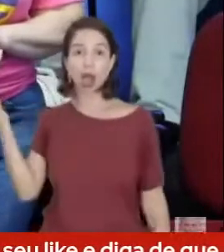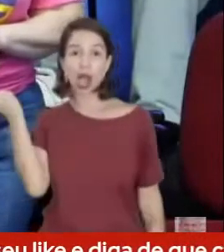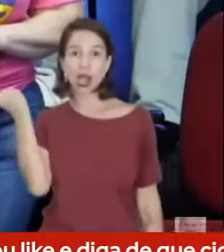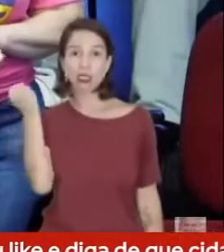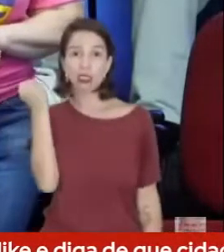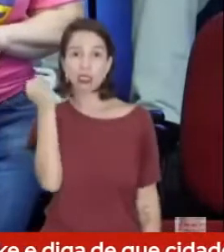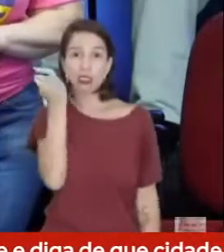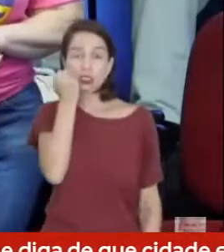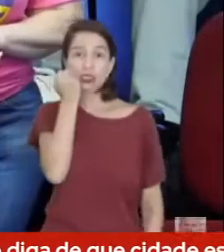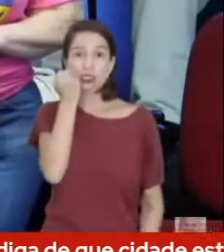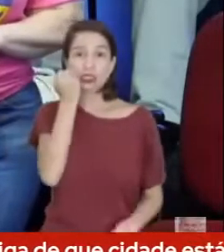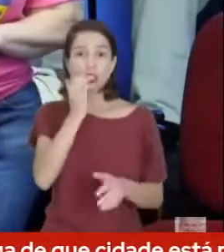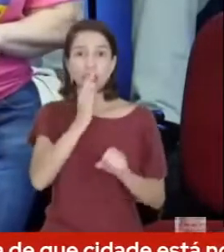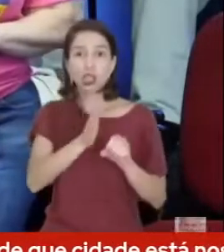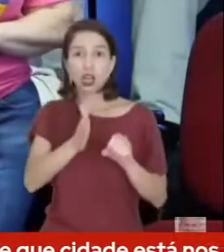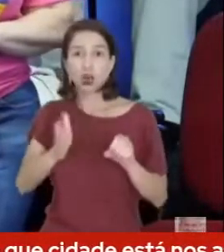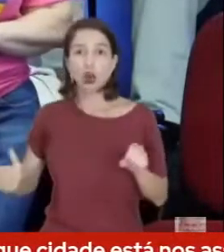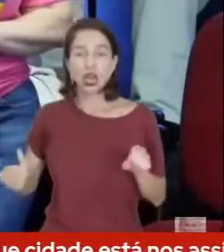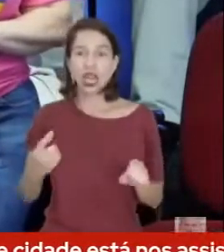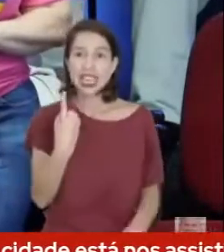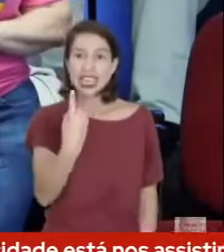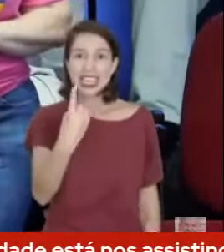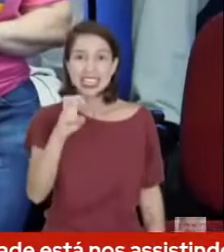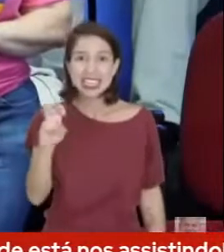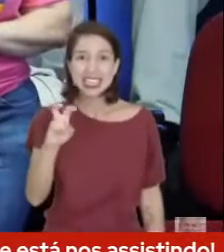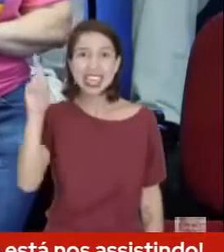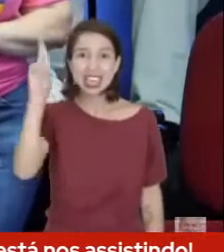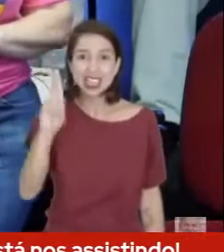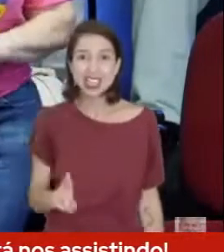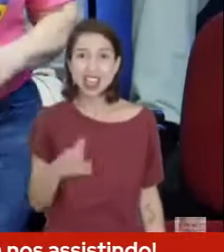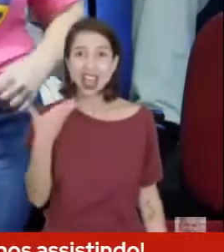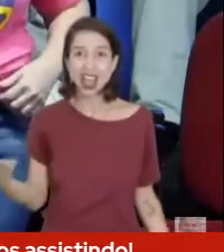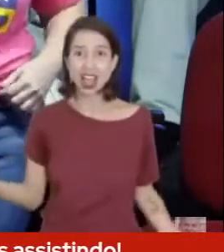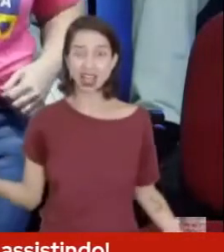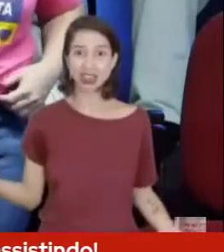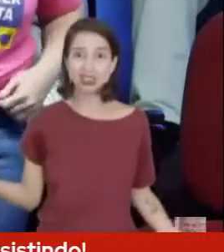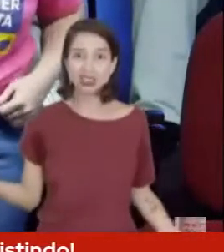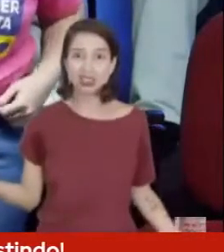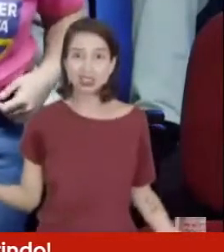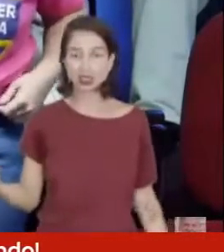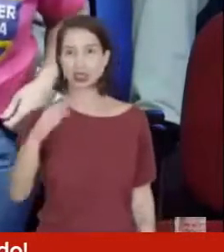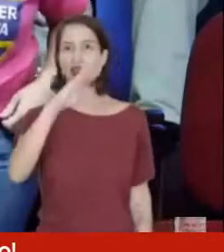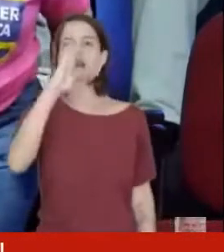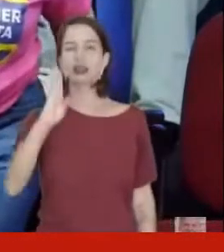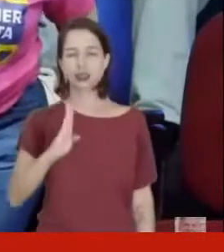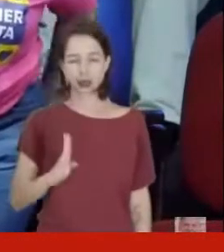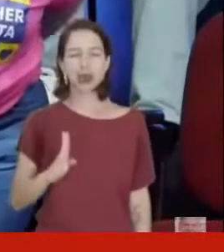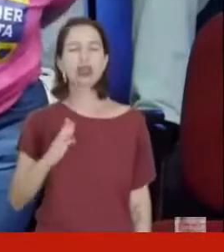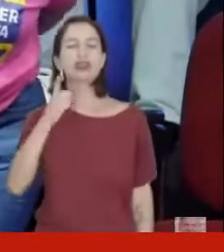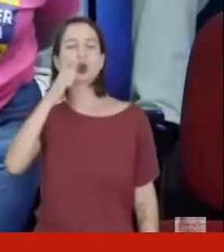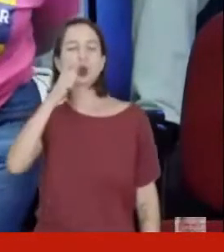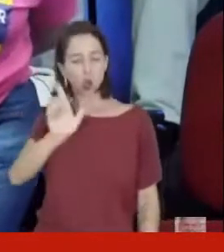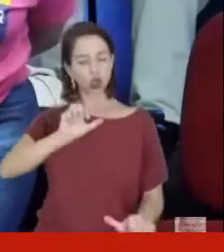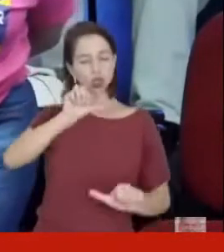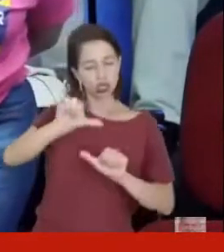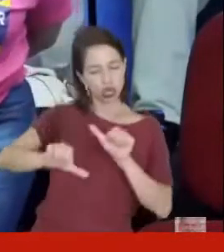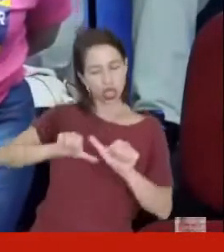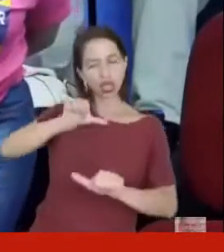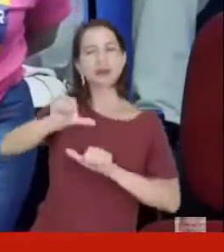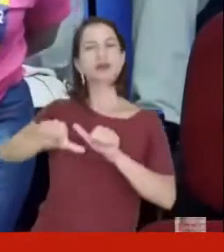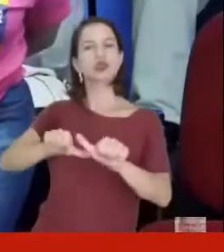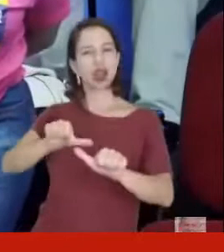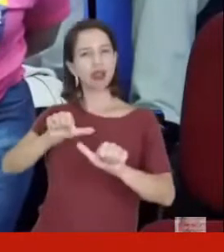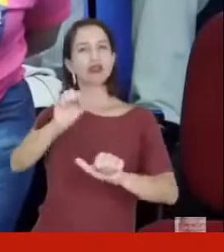tem conserto, mas esse Brasil precisa de gestão, precisa de um presidente. Então, na